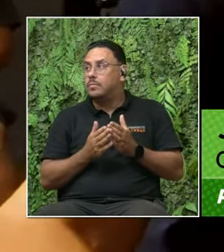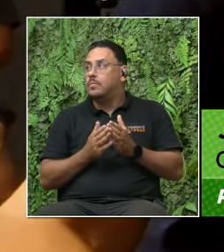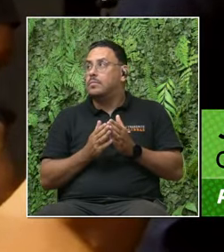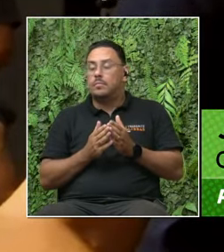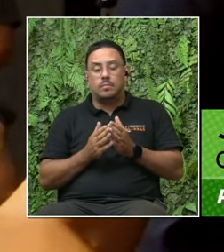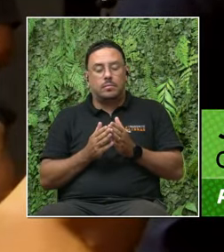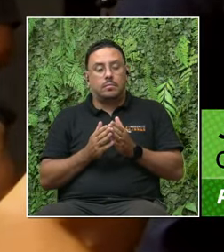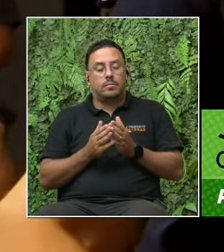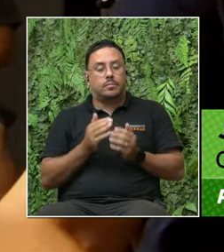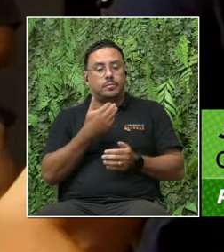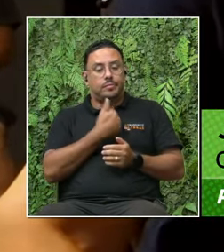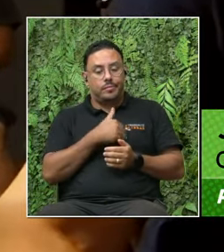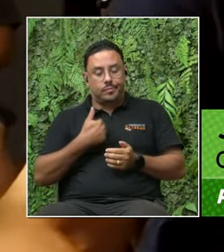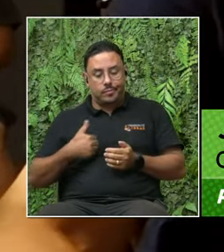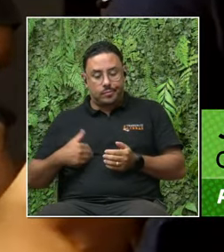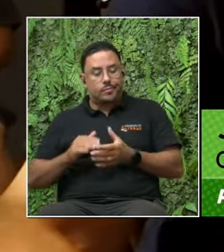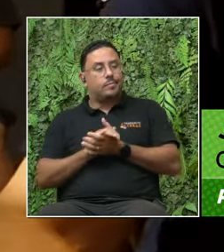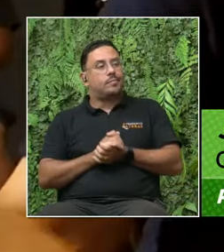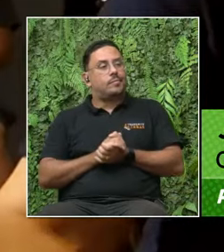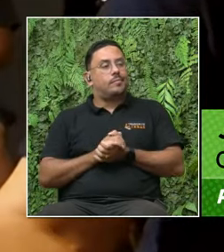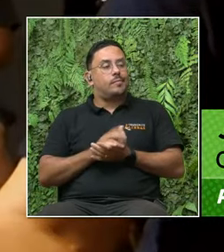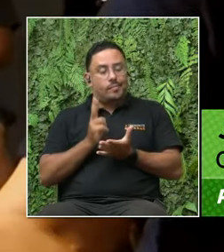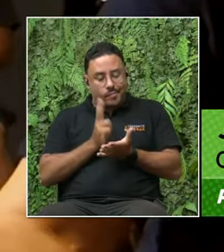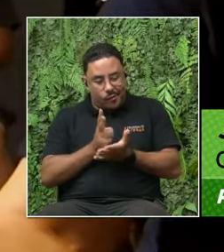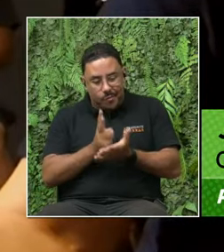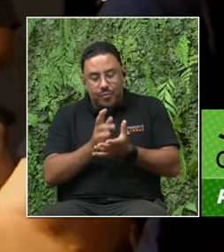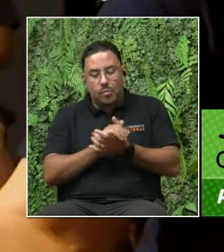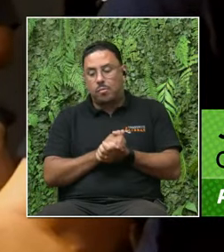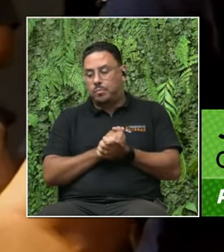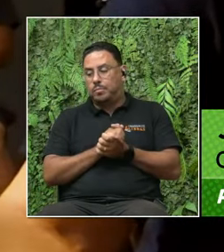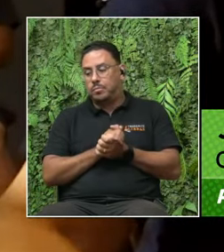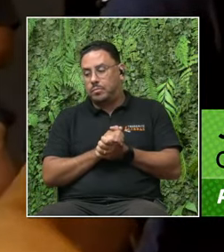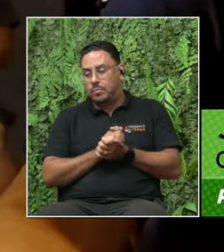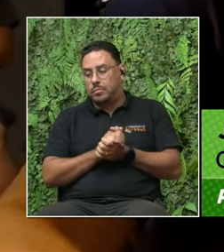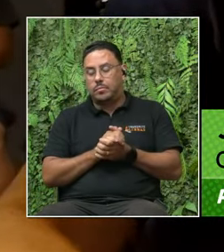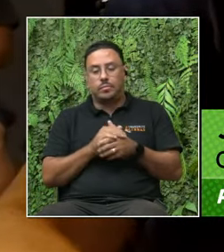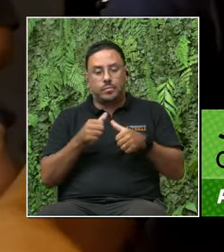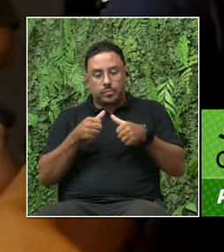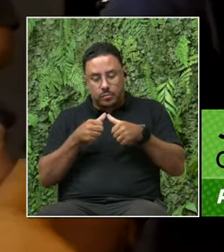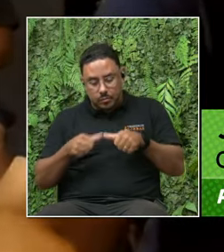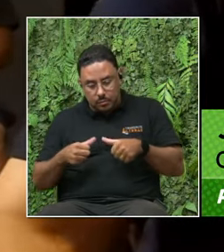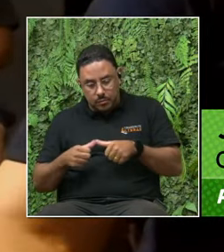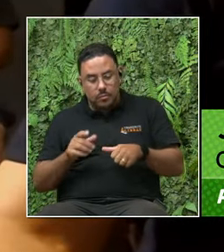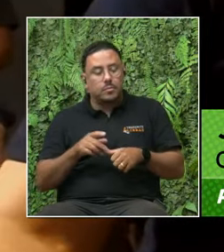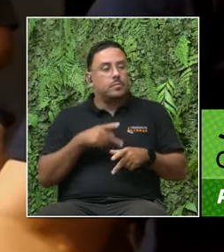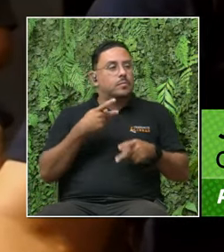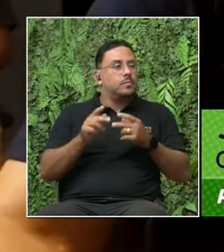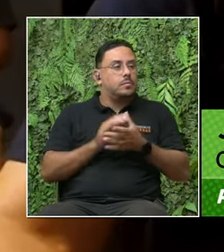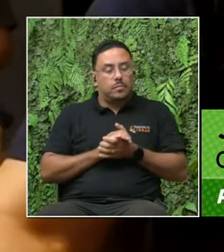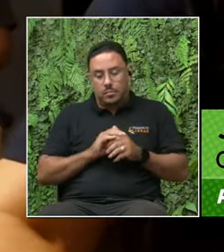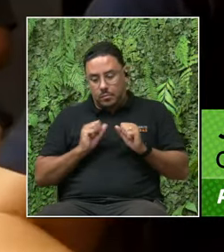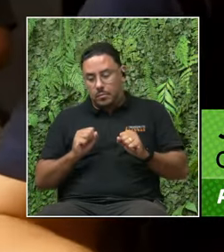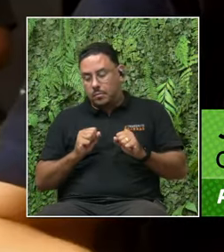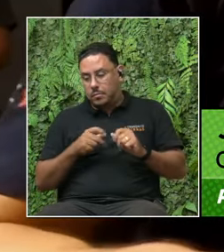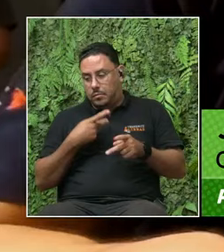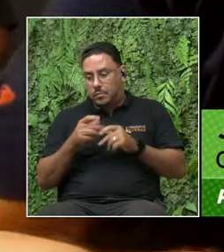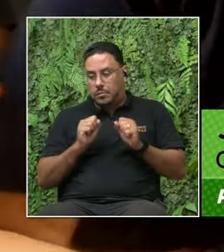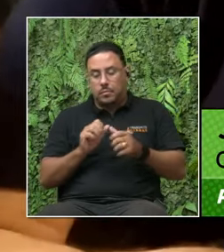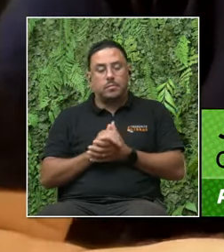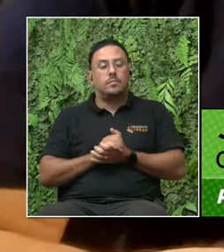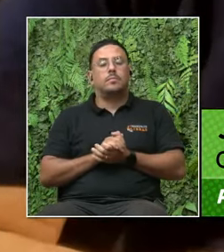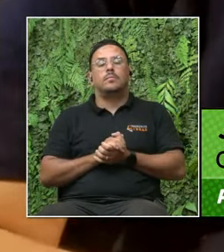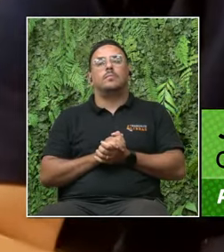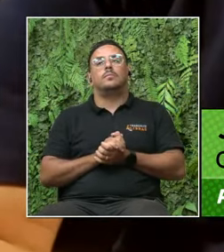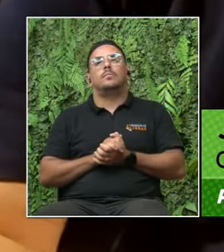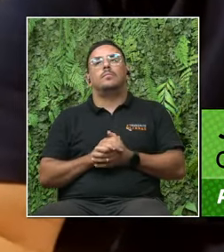o Atlético mesmo esquemem fala defesa se quiser se preparar a nota para alguém pode tá beleza então